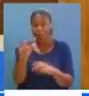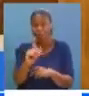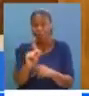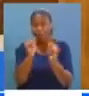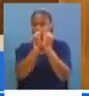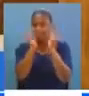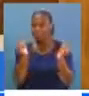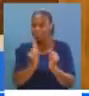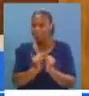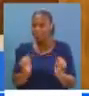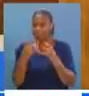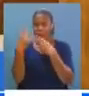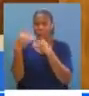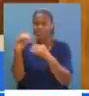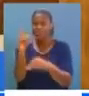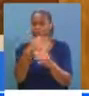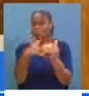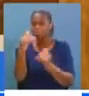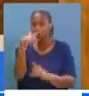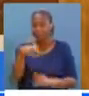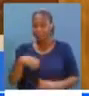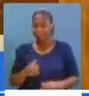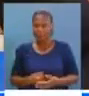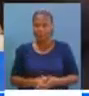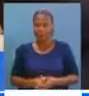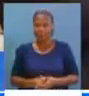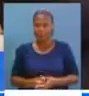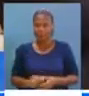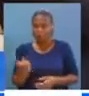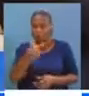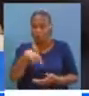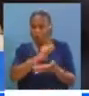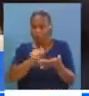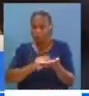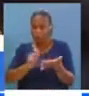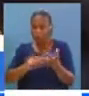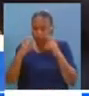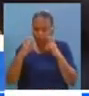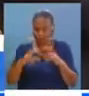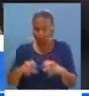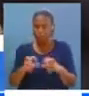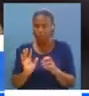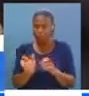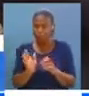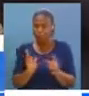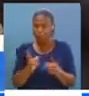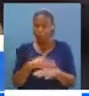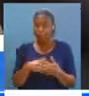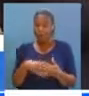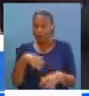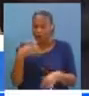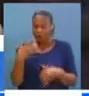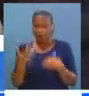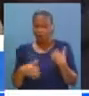na internacionalização do ensino superior em Cabo Verde. Temos uma agenda de investigação em curso, muito